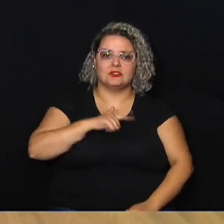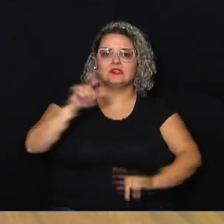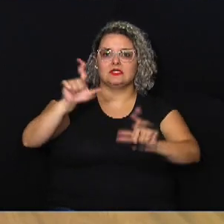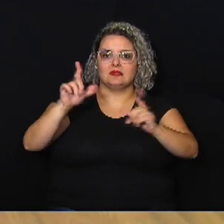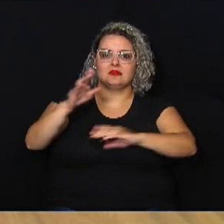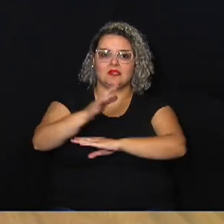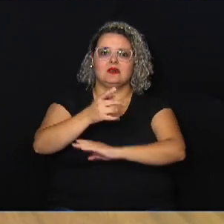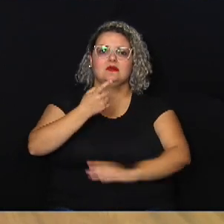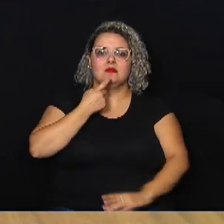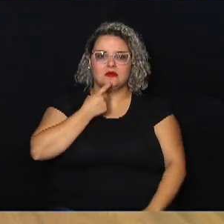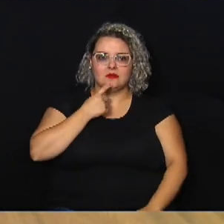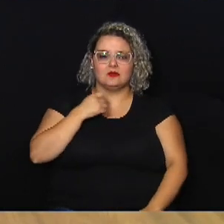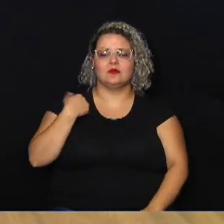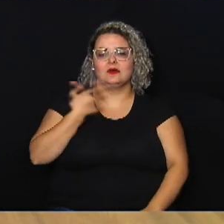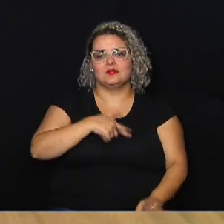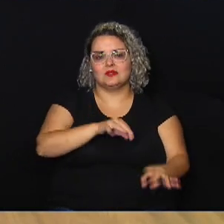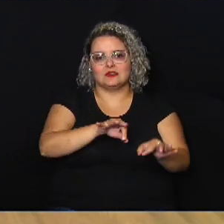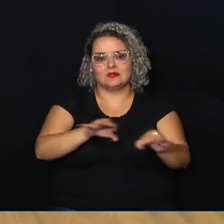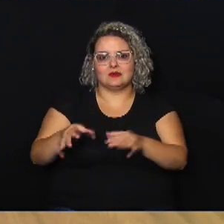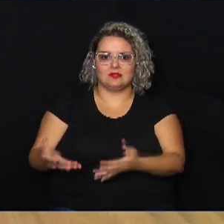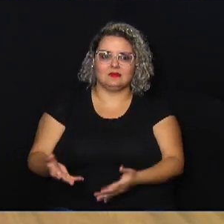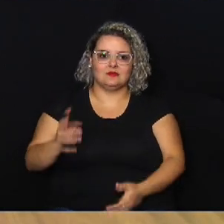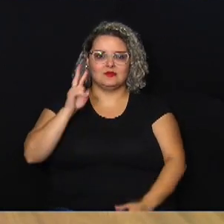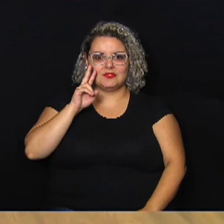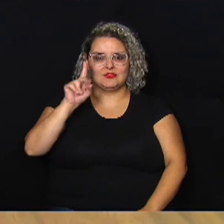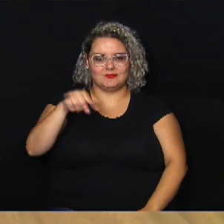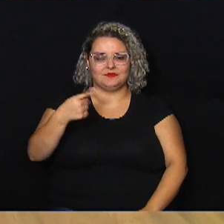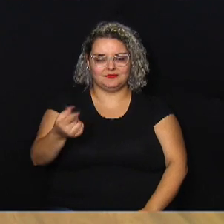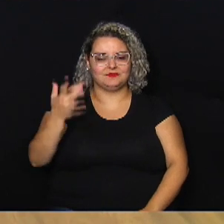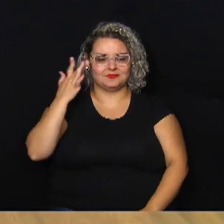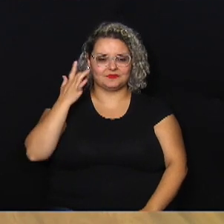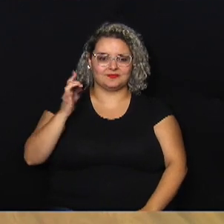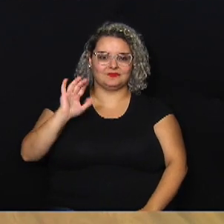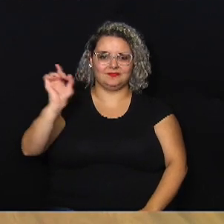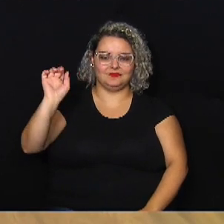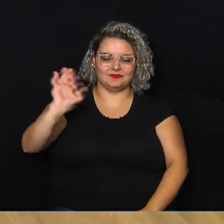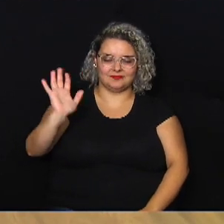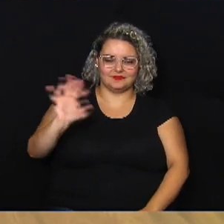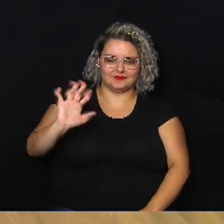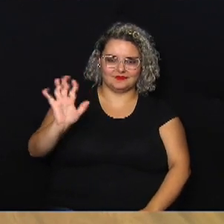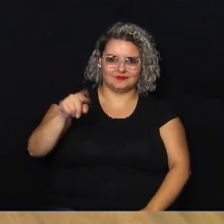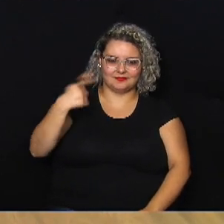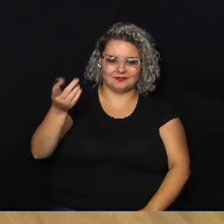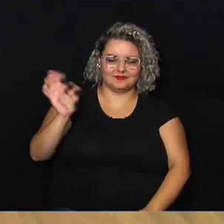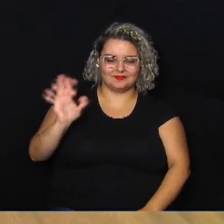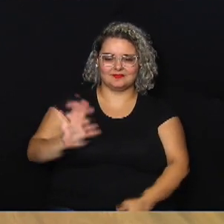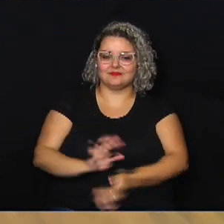Campinas com a nossa programação e nos vemos amanhã. Até lá. Tchau, tchau.